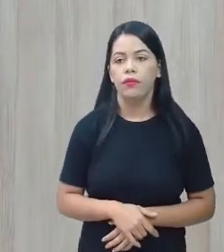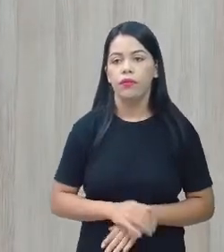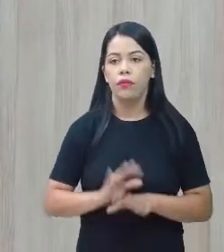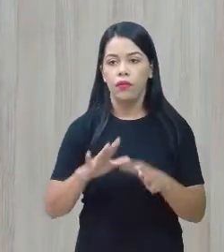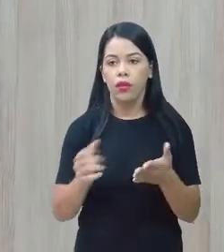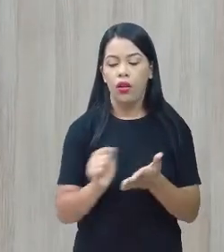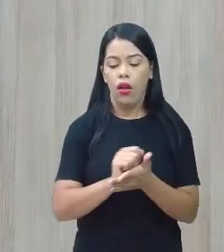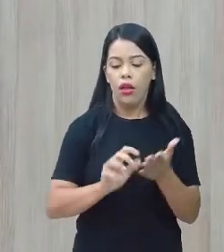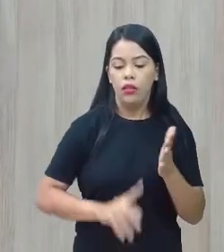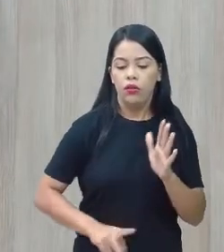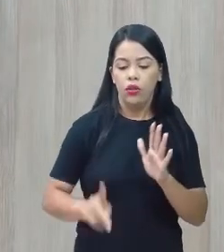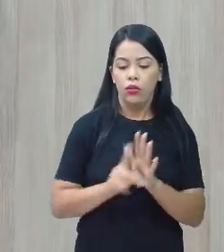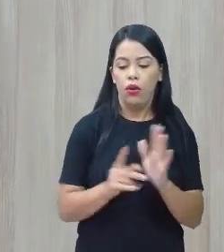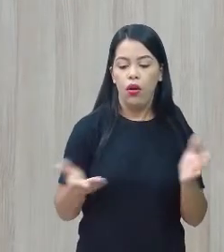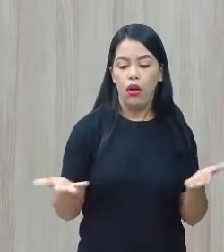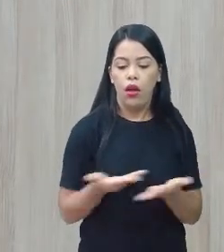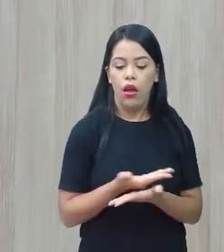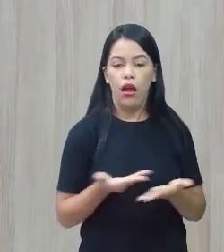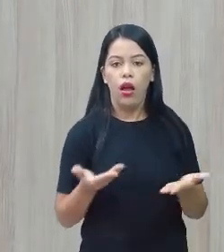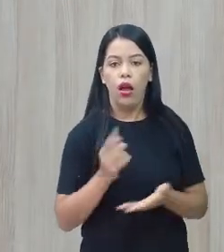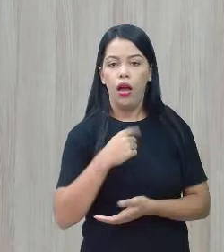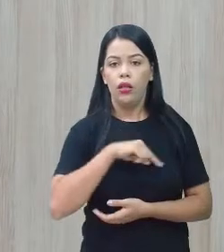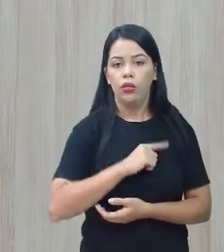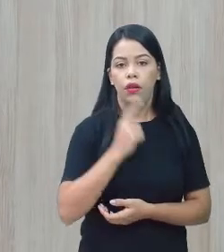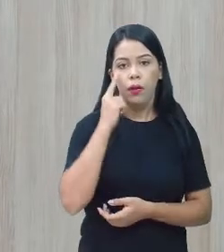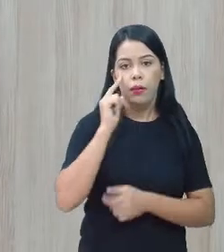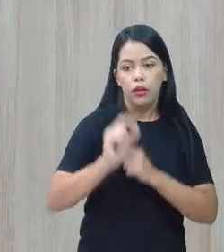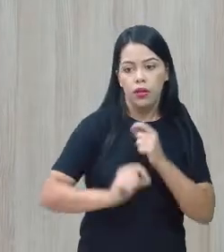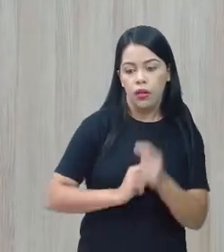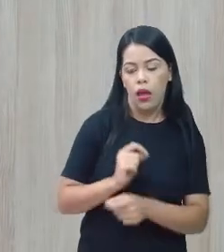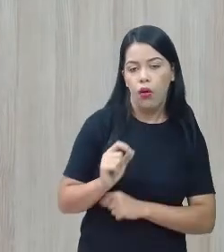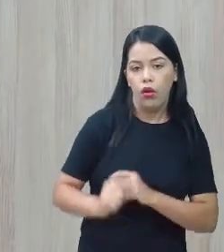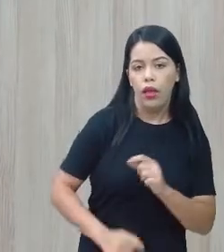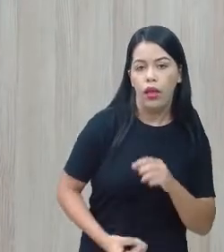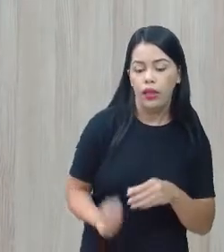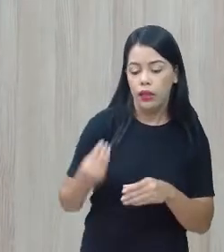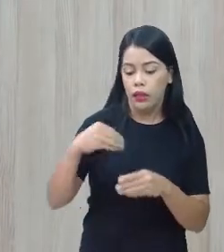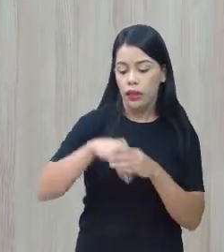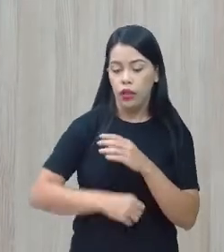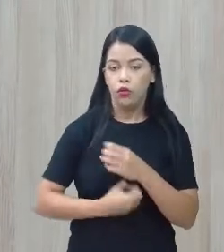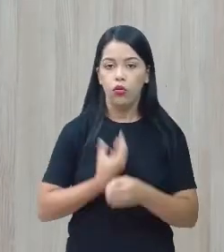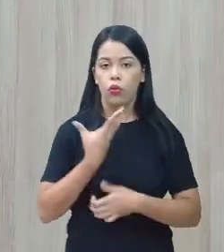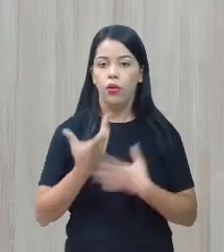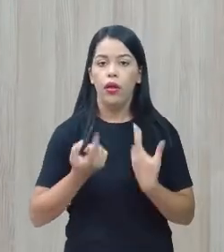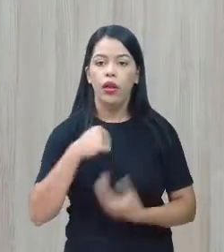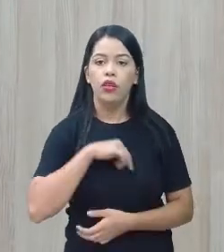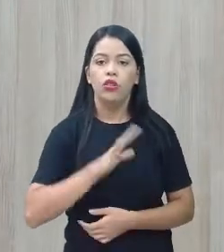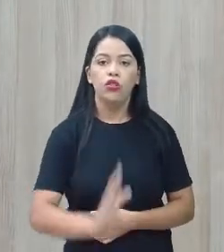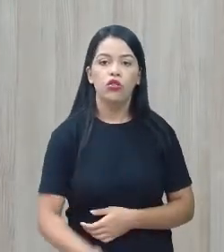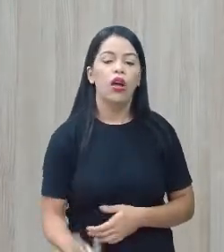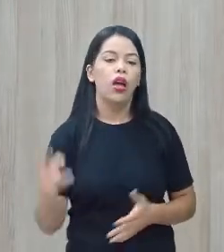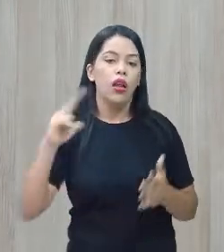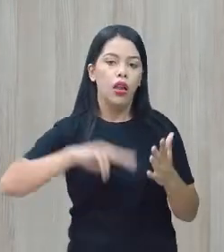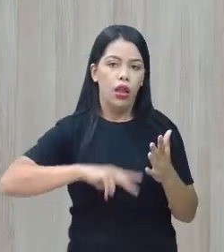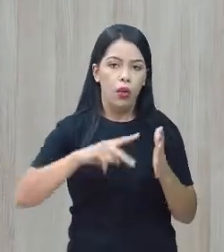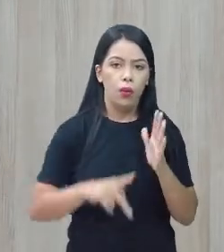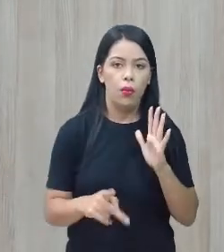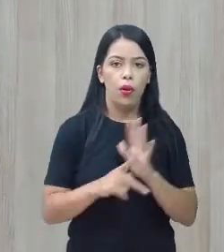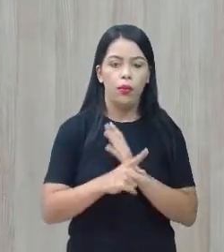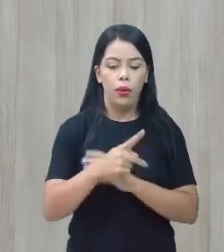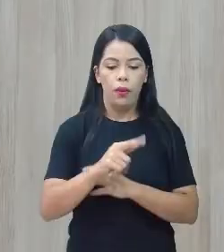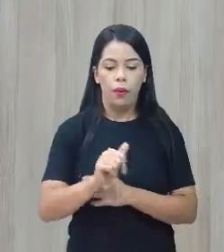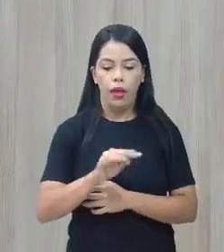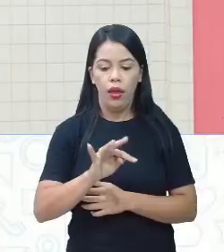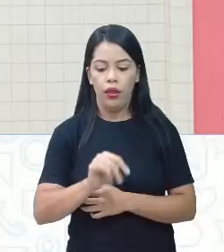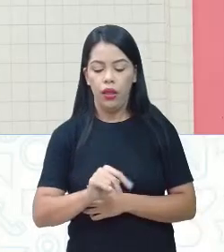exercício aqui, a gente vai pensar, na verdade, no poema que a gente já leu de Patativa hoje, e a gente vai pensar,